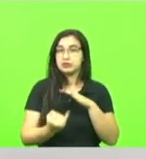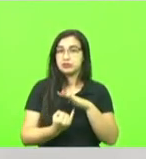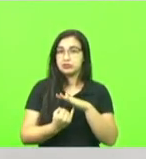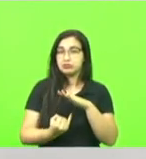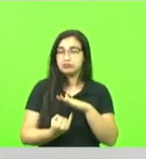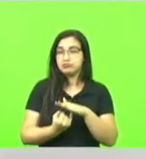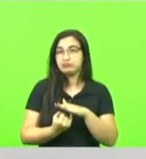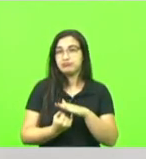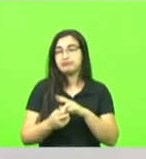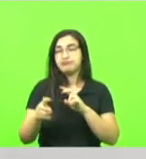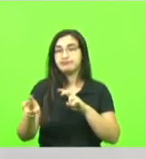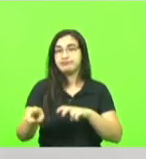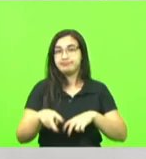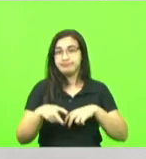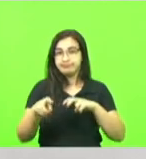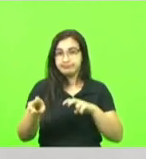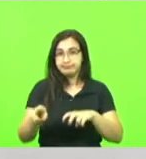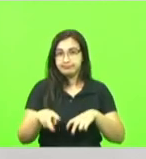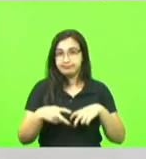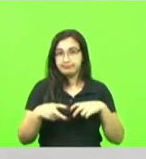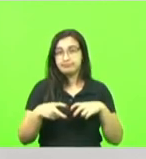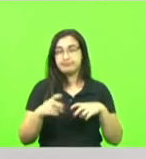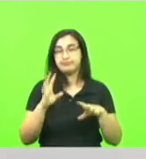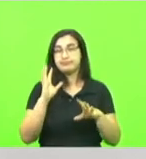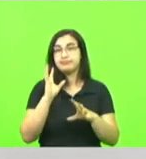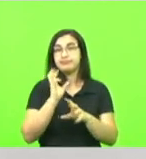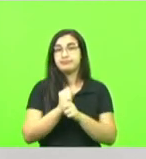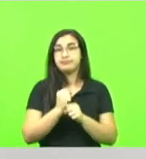na agricultura, somada agora